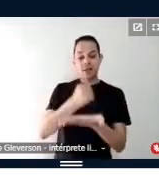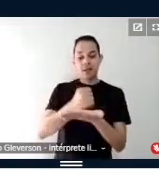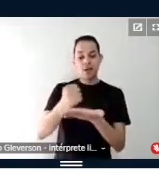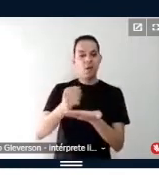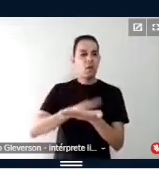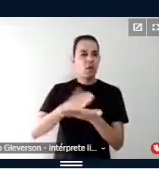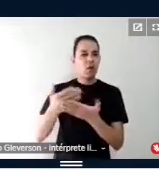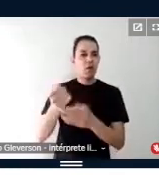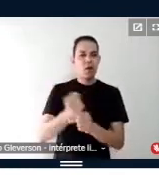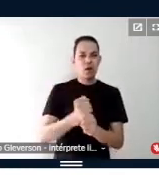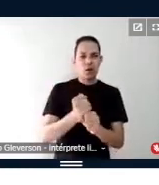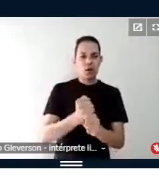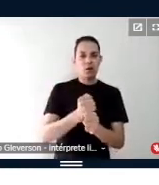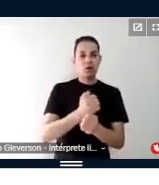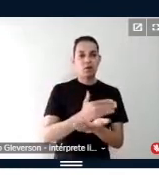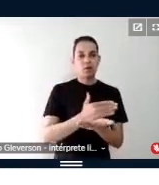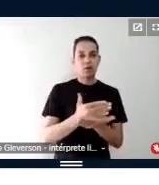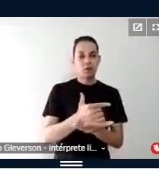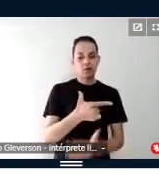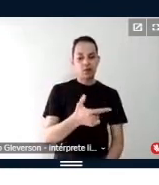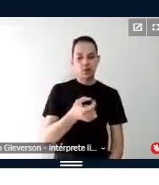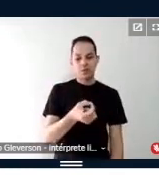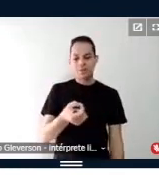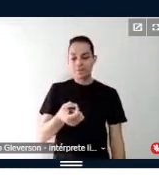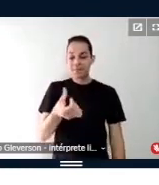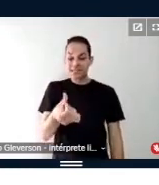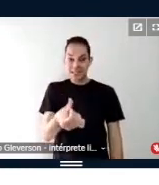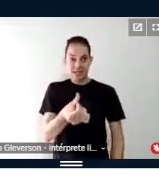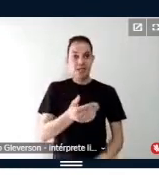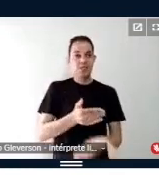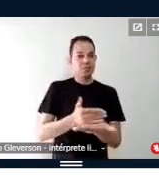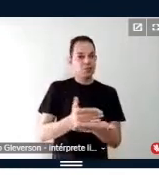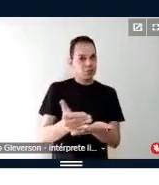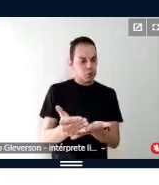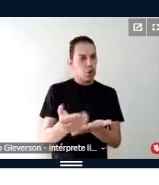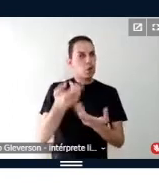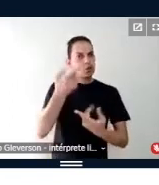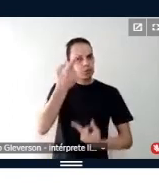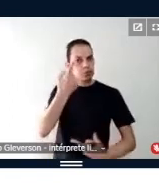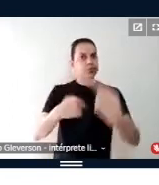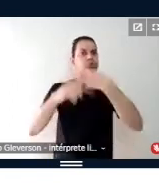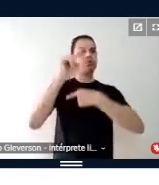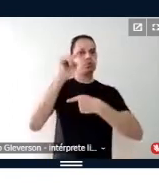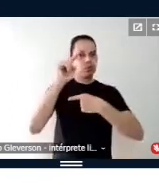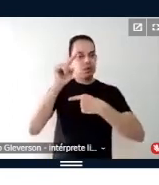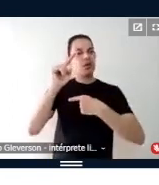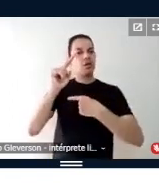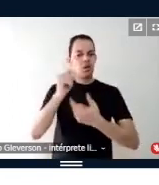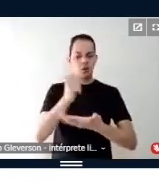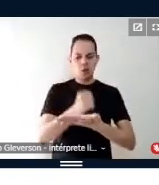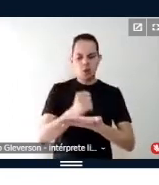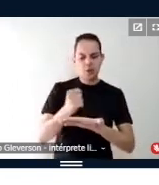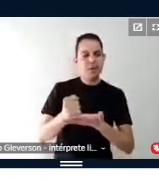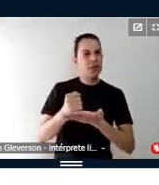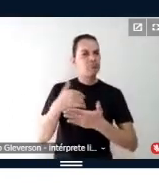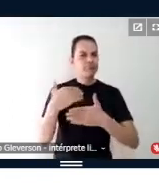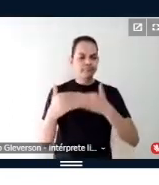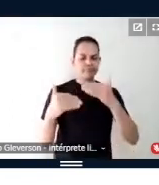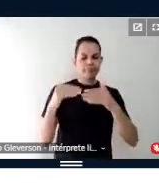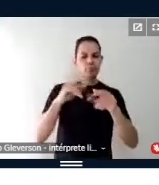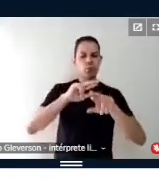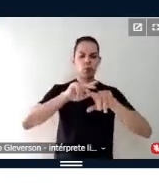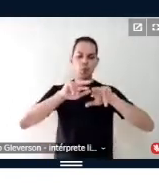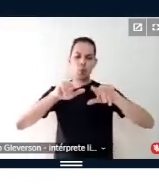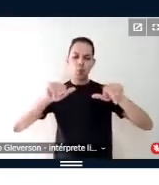2006, e um avanço desses contratos, foram feitas várias